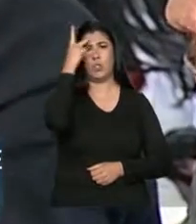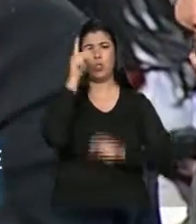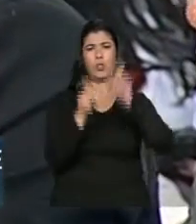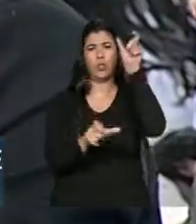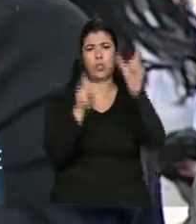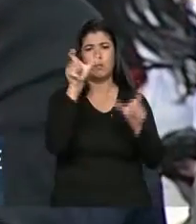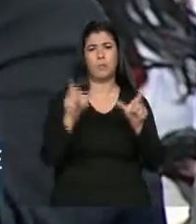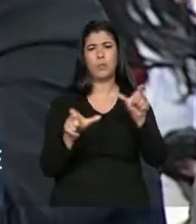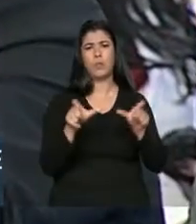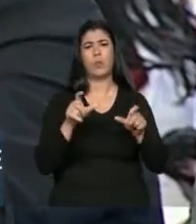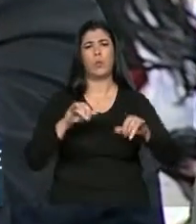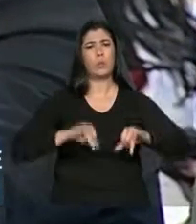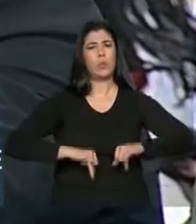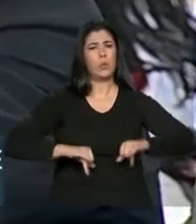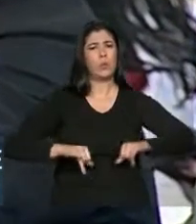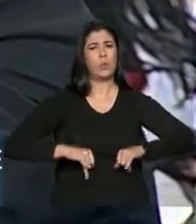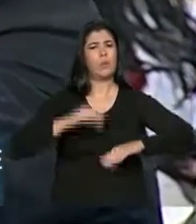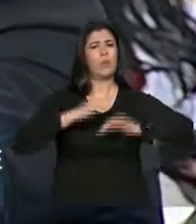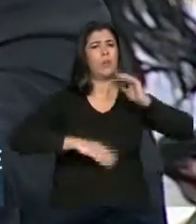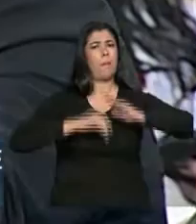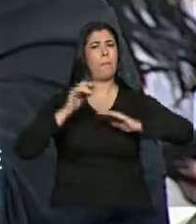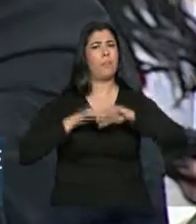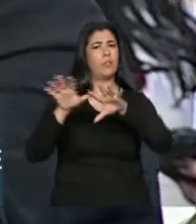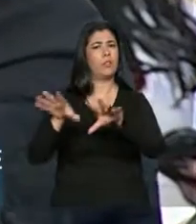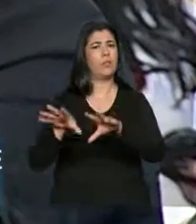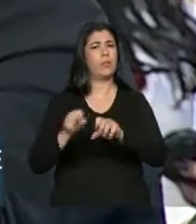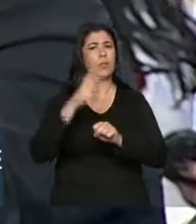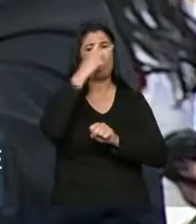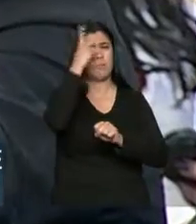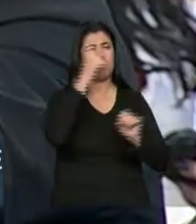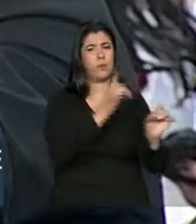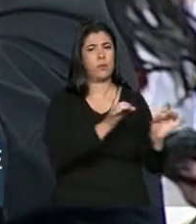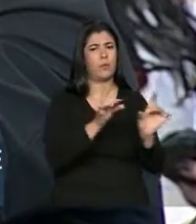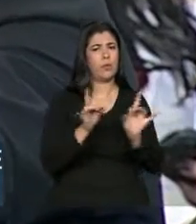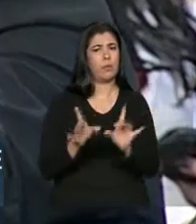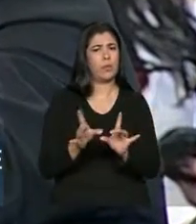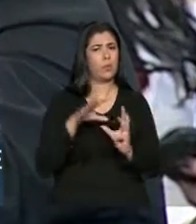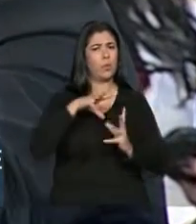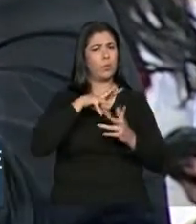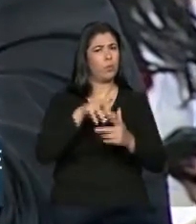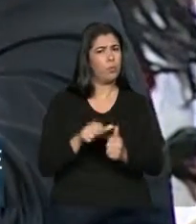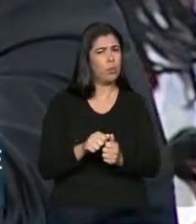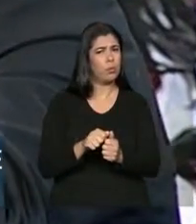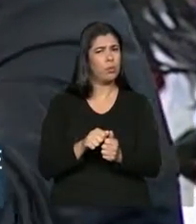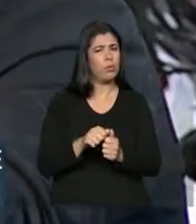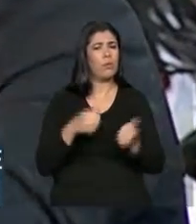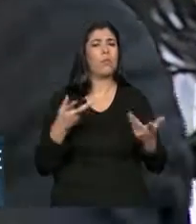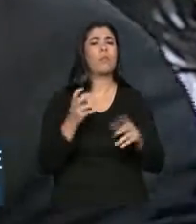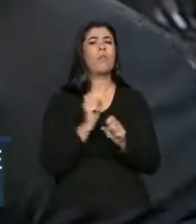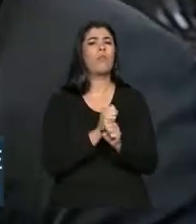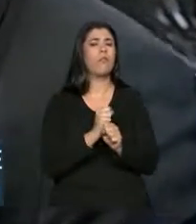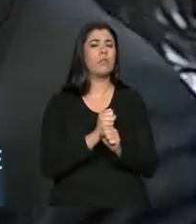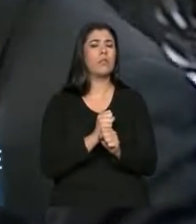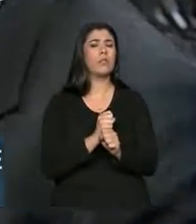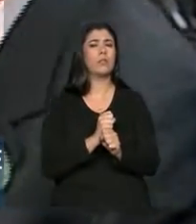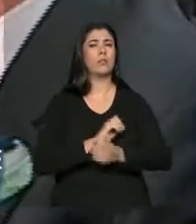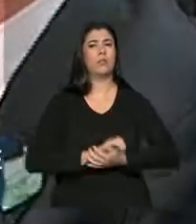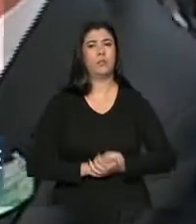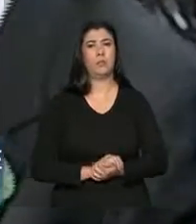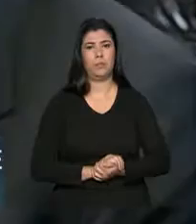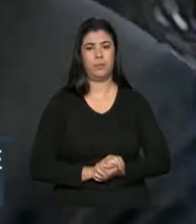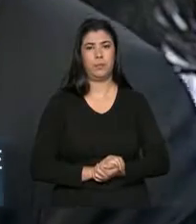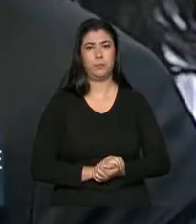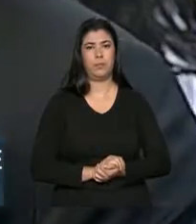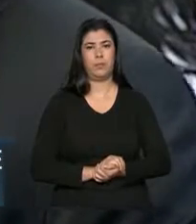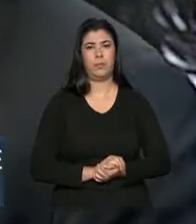de vítimas desse crime... A qual período? Primeiro, se isso é no mundo inteiro, imagino sim. E a qual período o senhor se refere, esses 20 milhões de